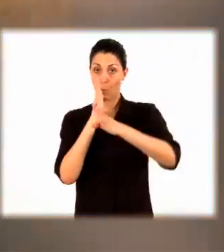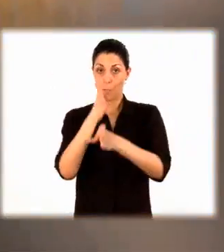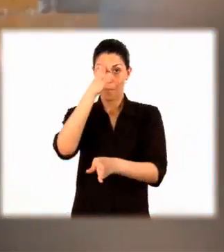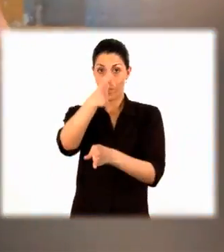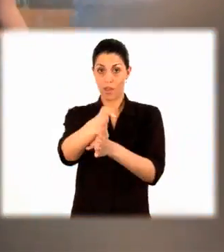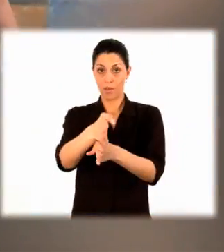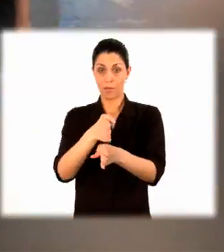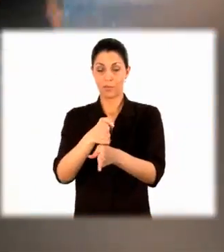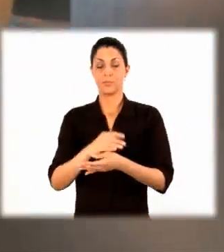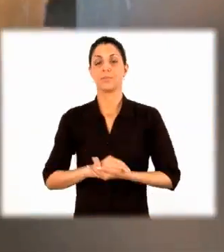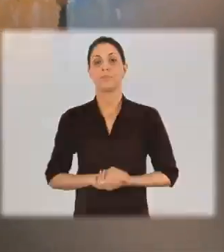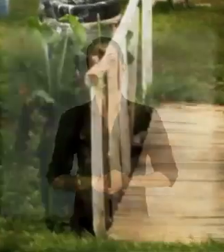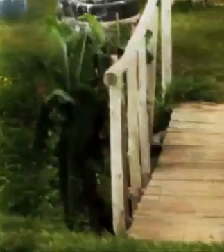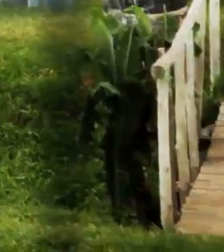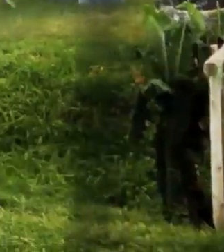meio.